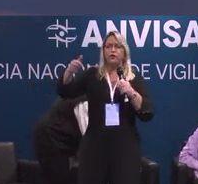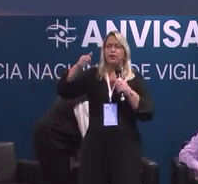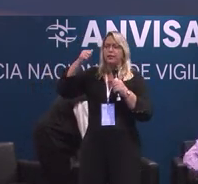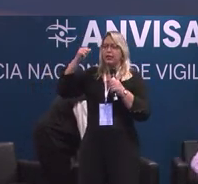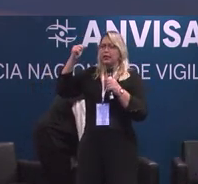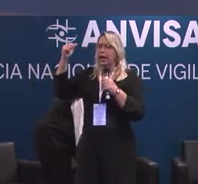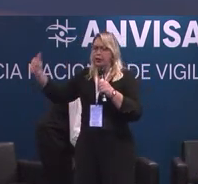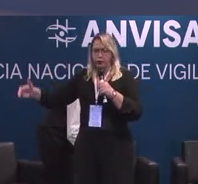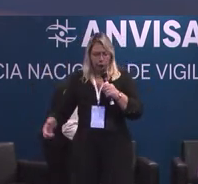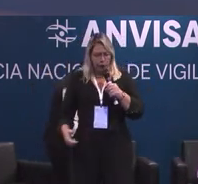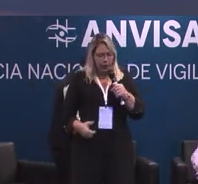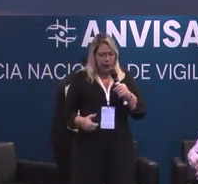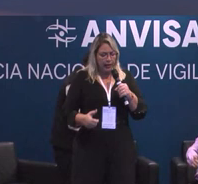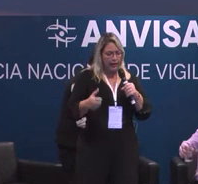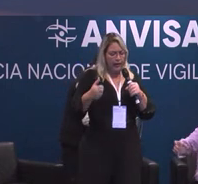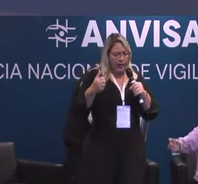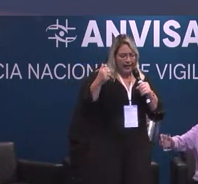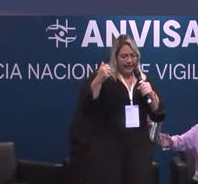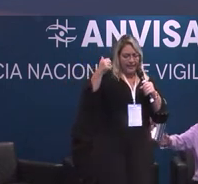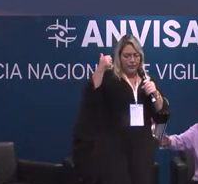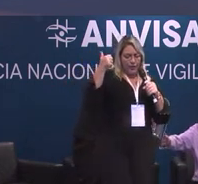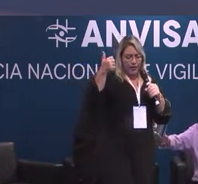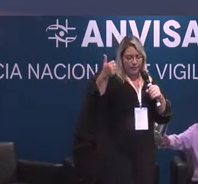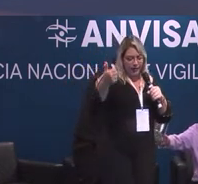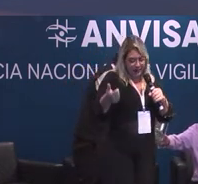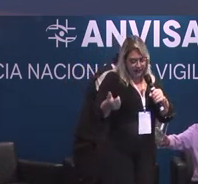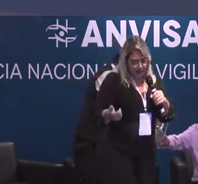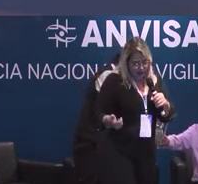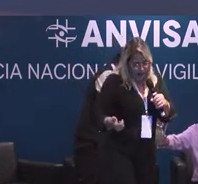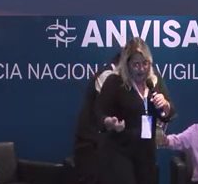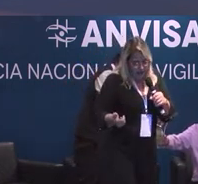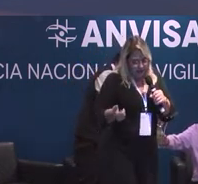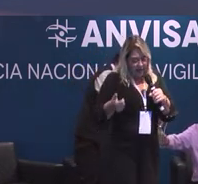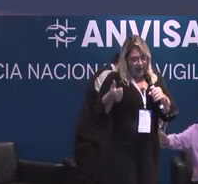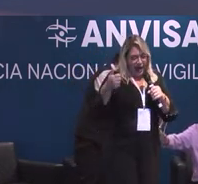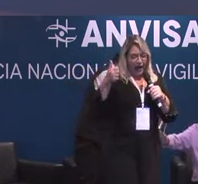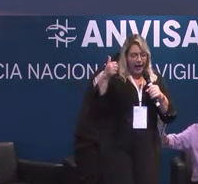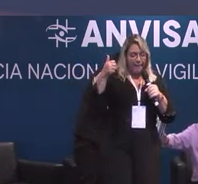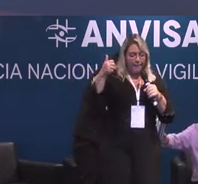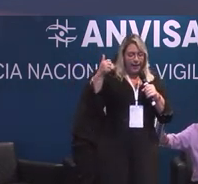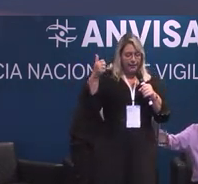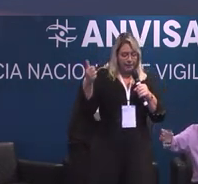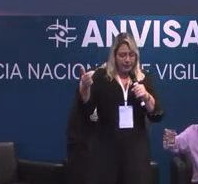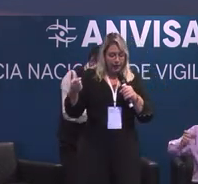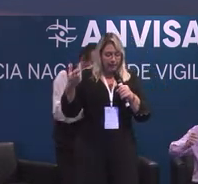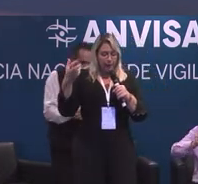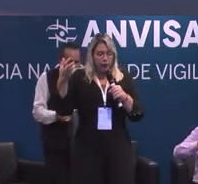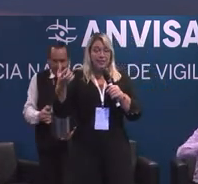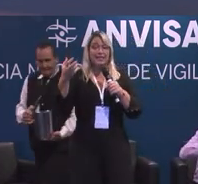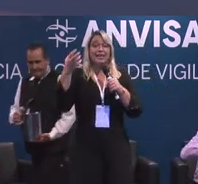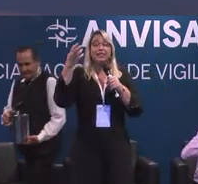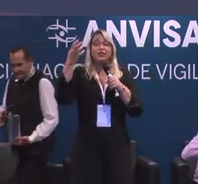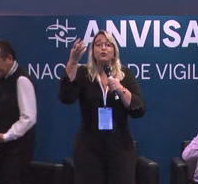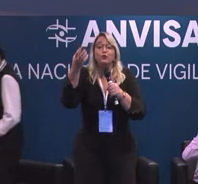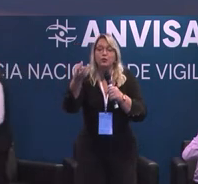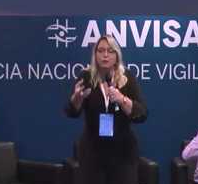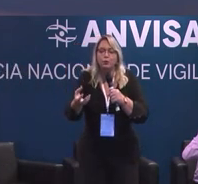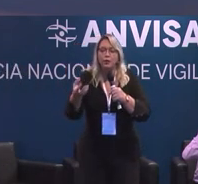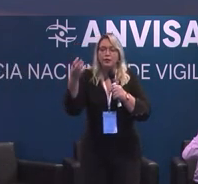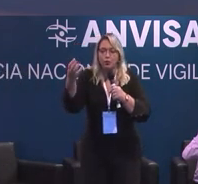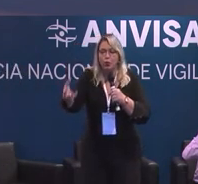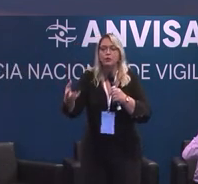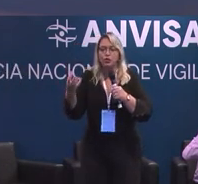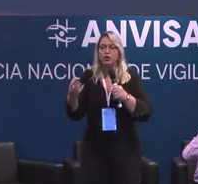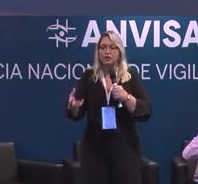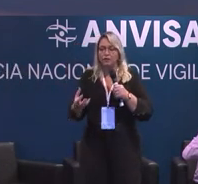Vigilância Sanitária, Ouvidoria, a criação de câmaras setoriais, a percepção da importância das consultas públicas,